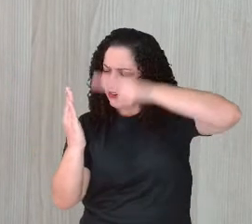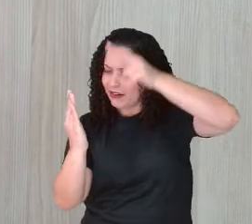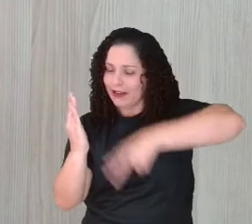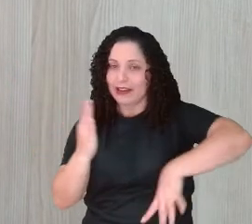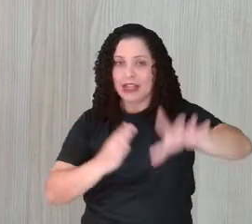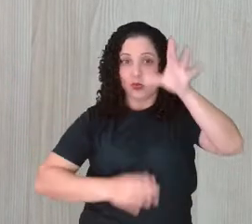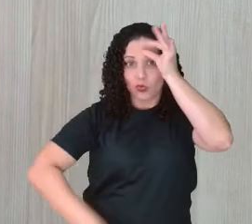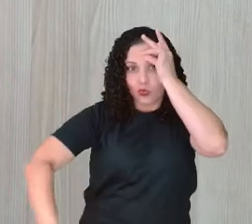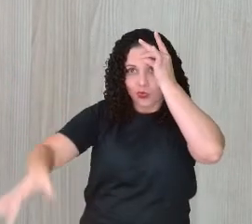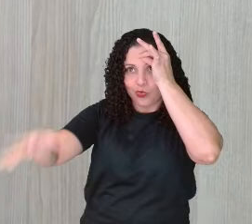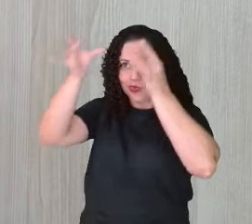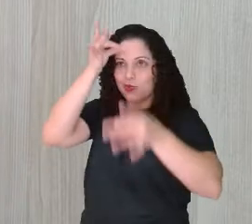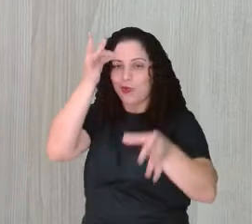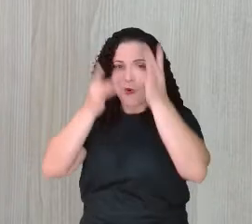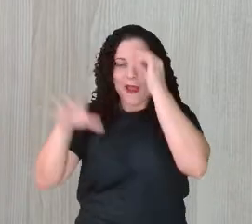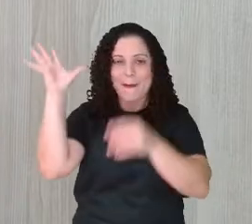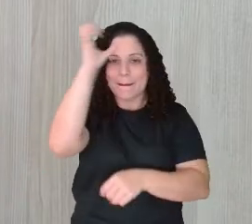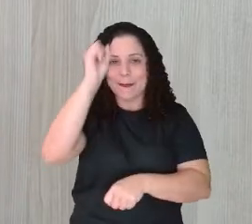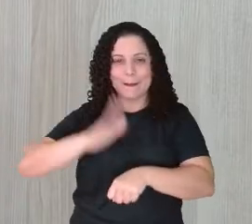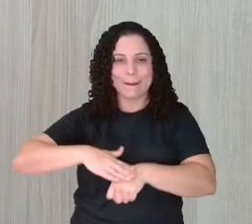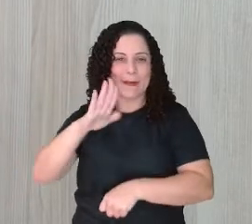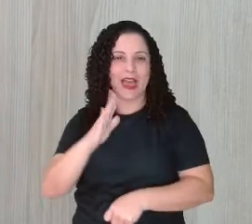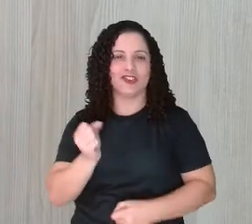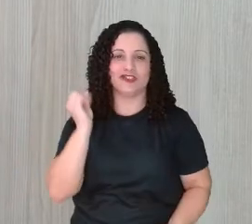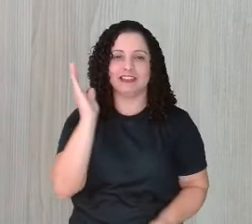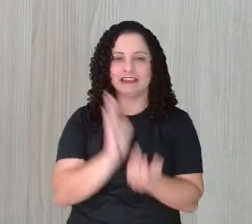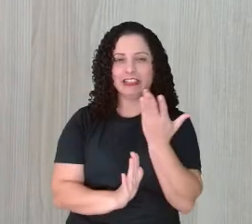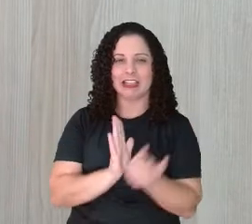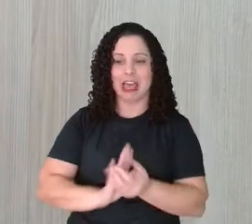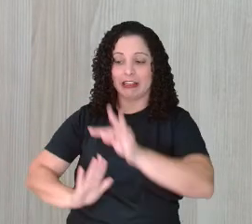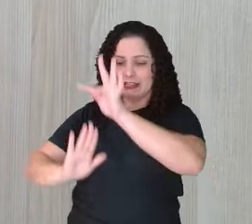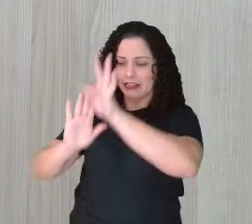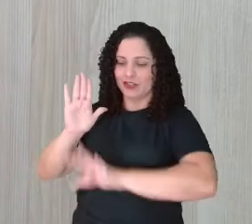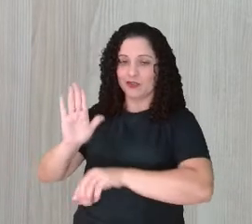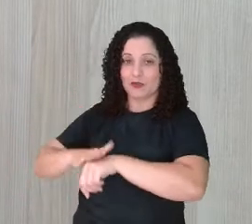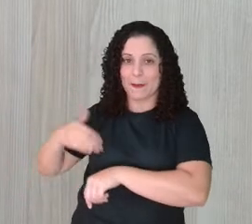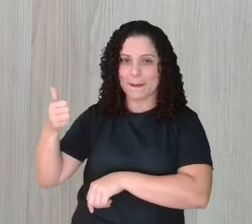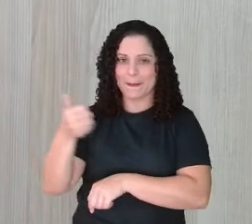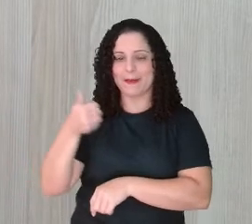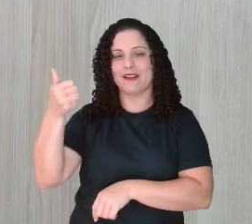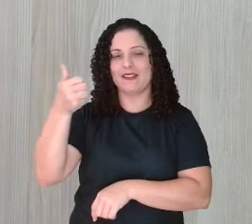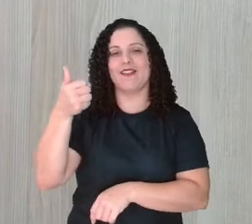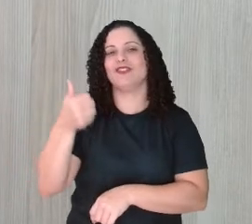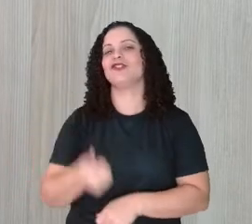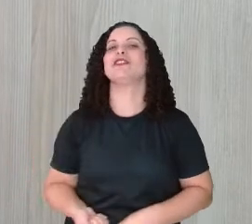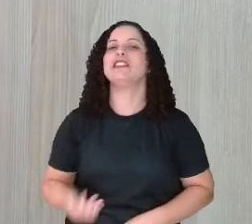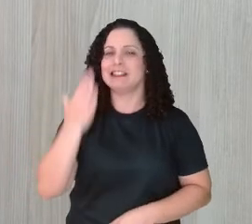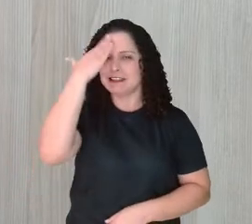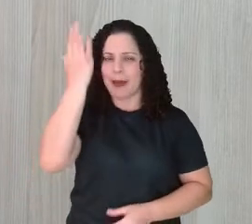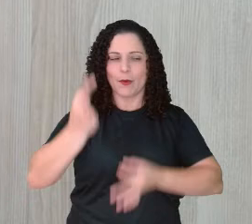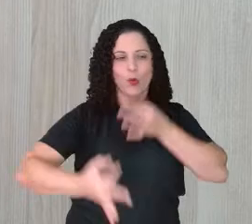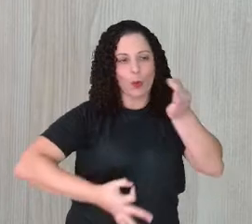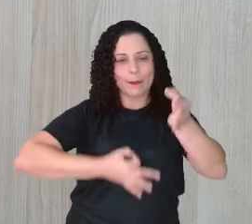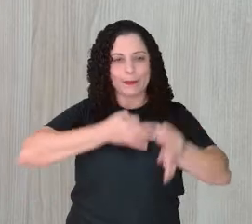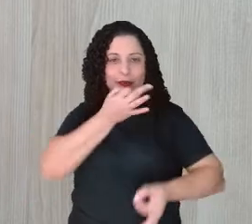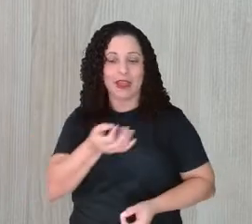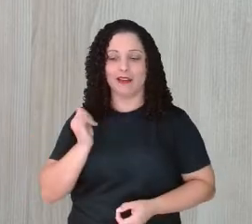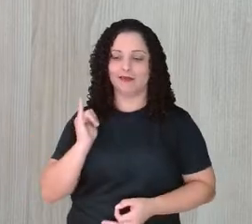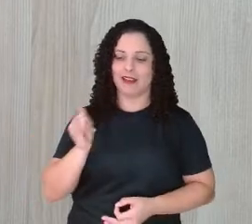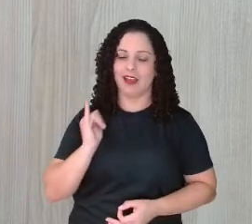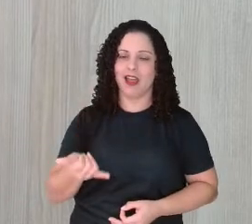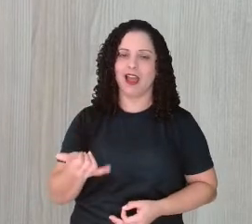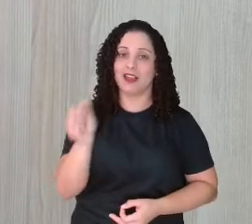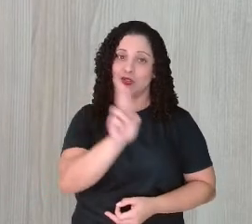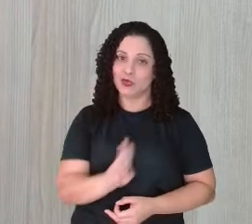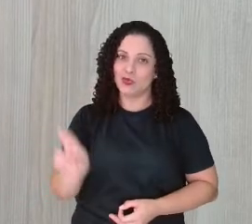gente aprende mais, a gente vai saber mais, a gente vai construir mais uns textos melhores, né? Vai saber argumentar, vai saber narrar, usar